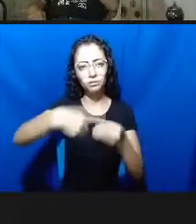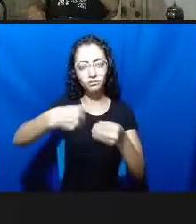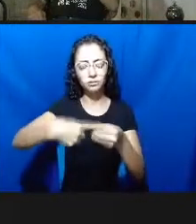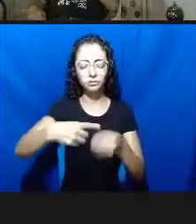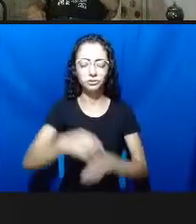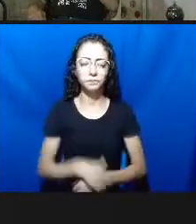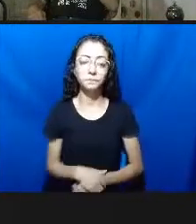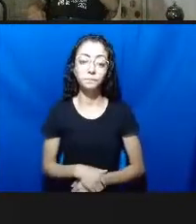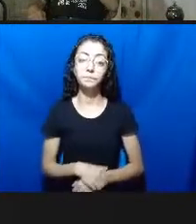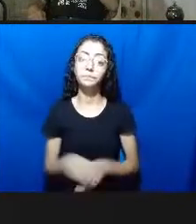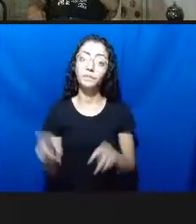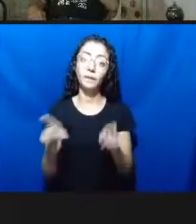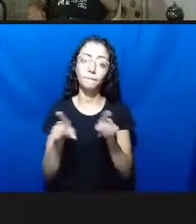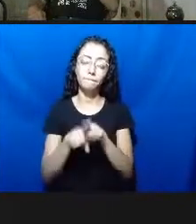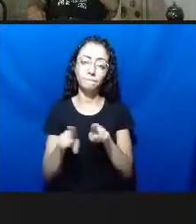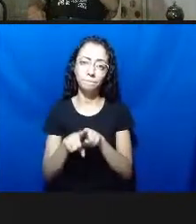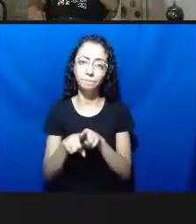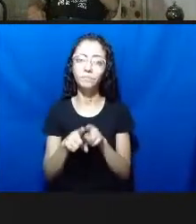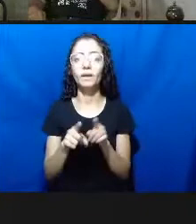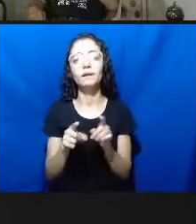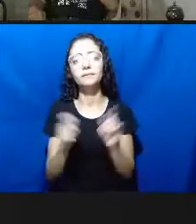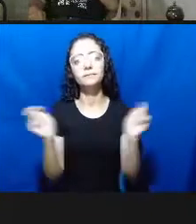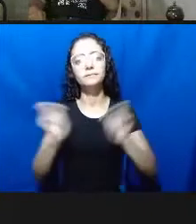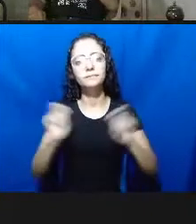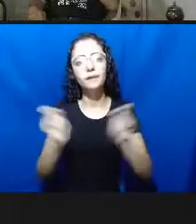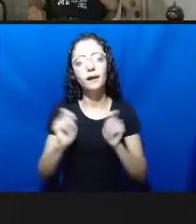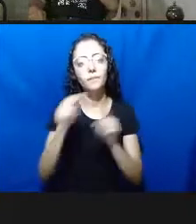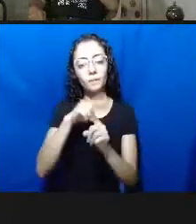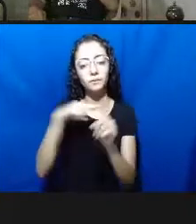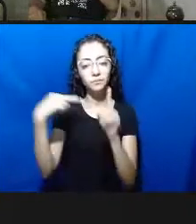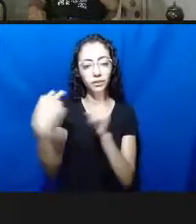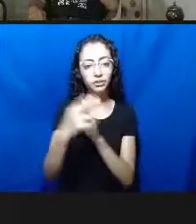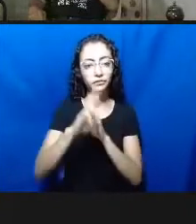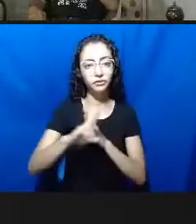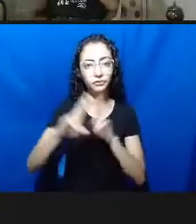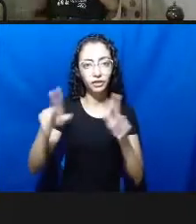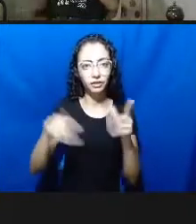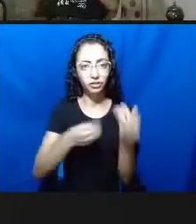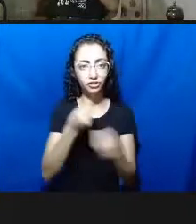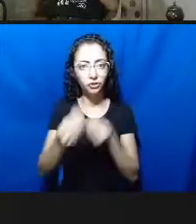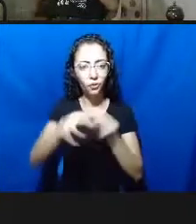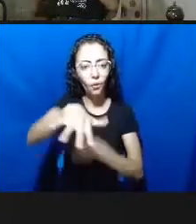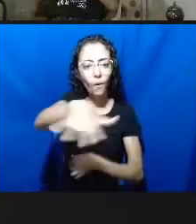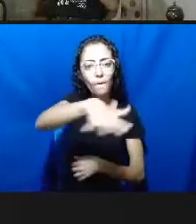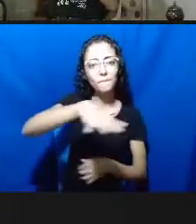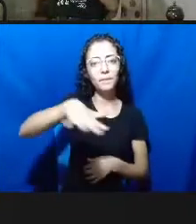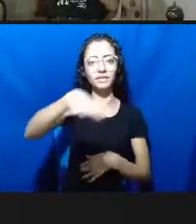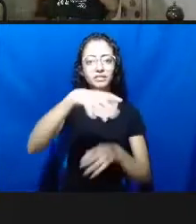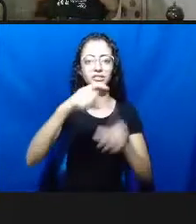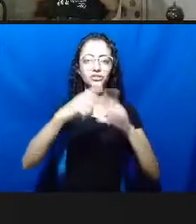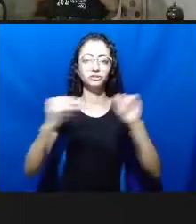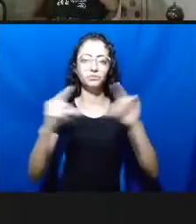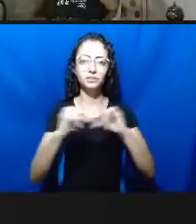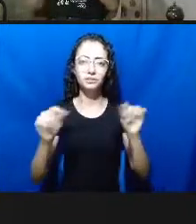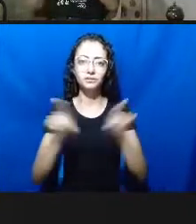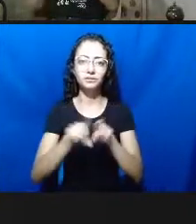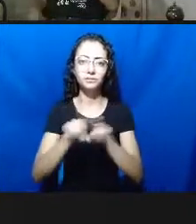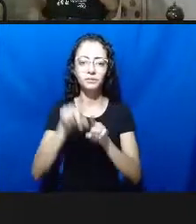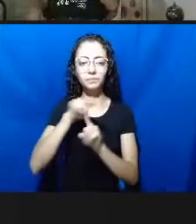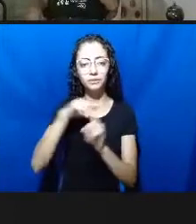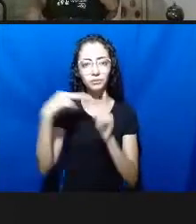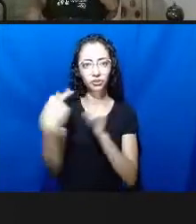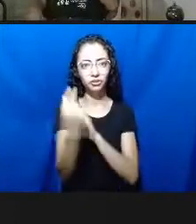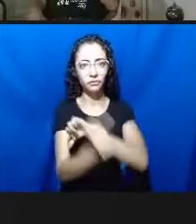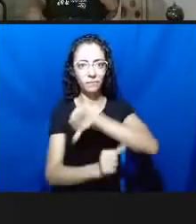para ter um olhar diferenciado sobre a paisagem de Brasília. E um pouco inverter um pouco essa visualidade mais conhecida, né, que é padrão, que é afinal o